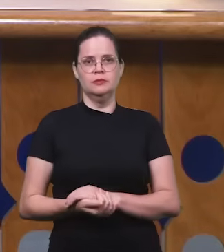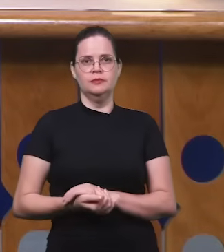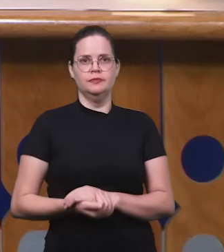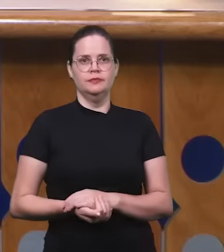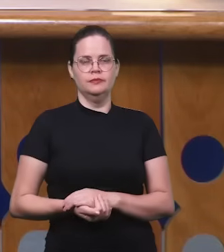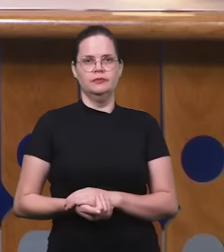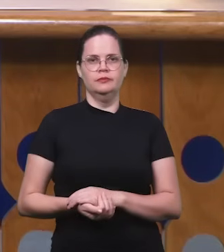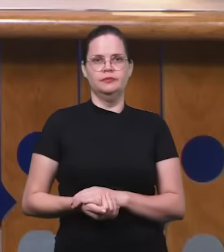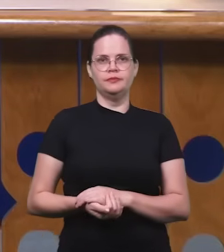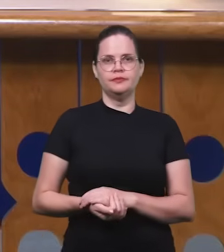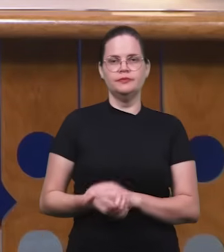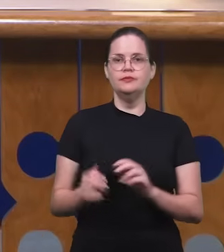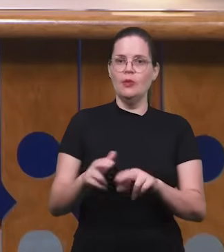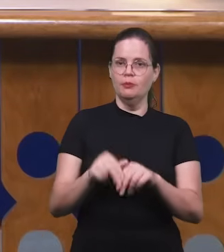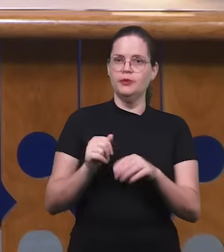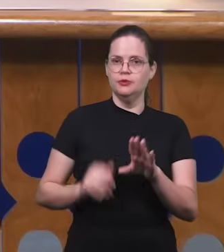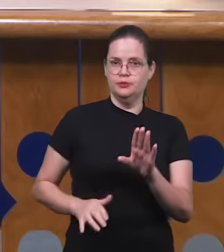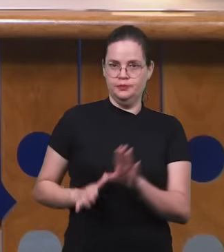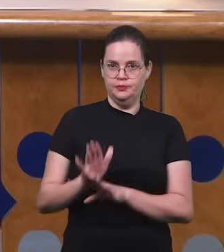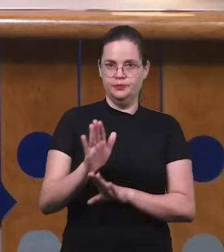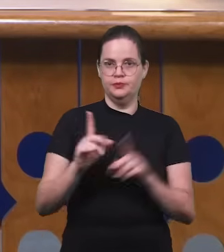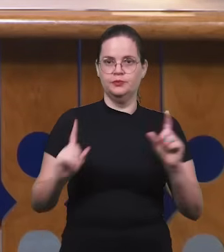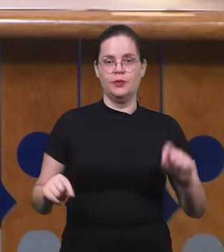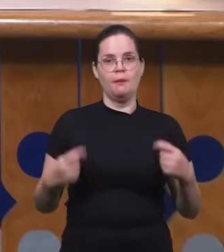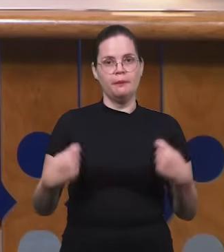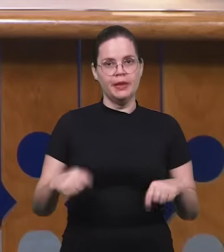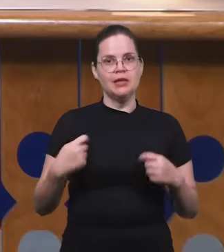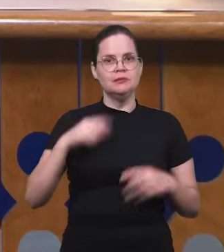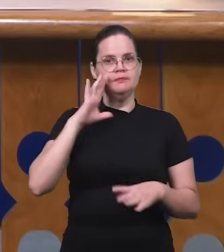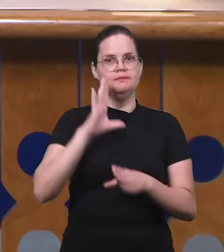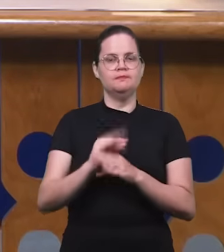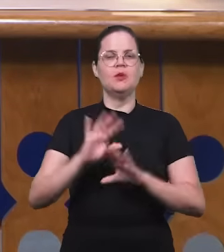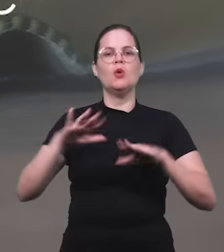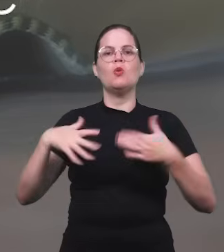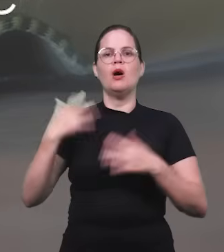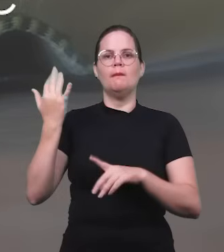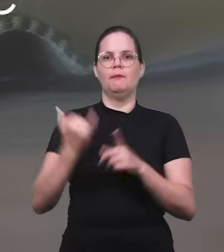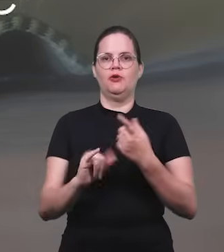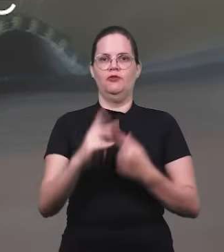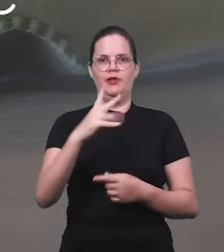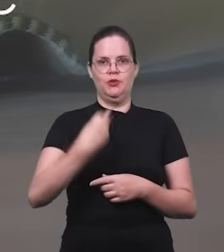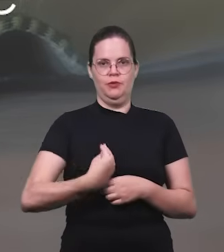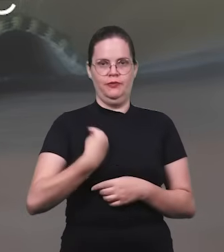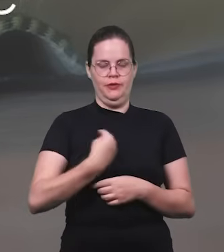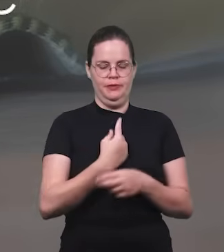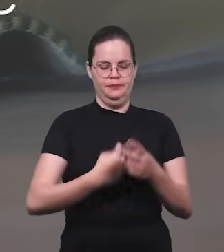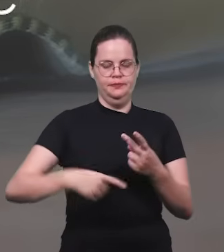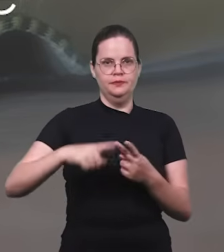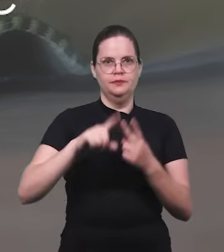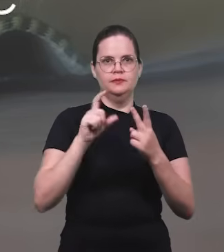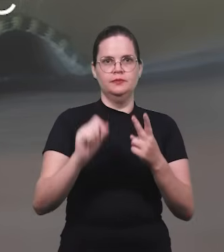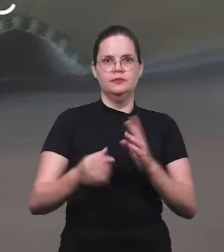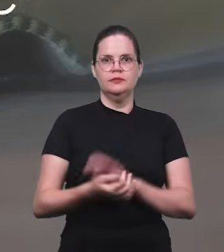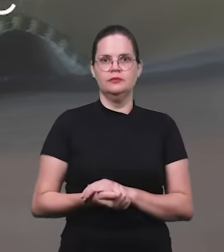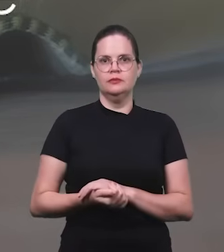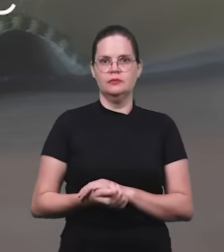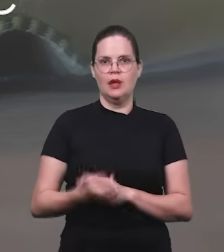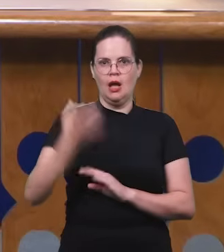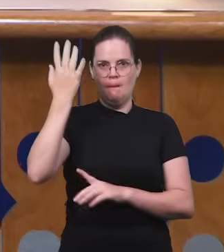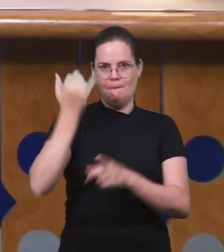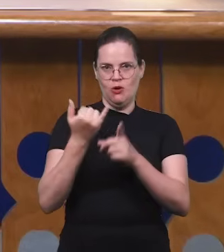permaneceu. Por isso, o conselho aqui é preciso estar no profético. O segundo, não é aconselhável dispensar a